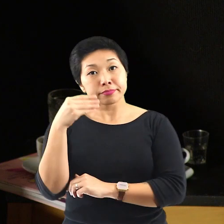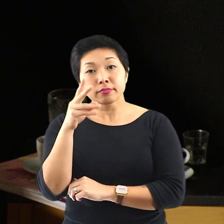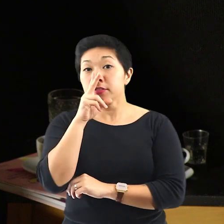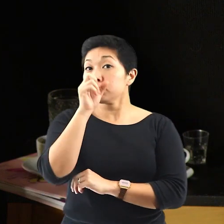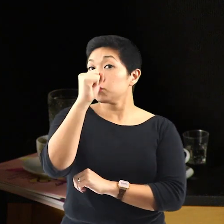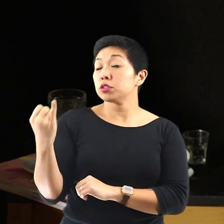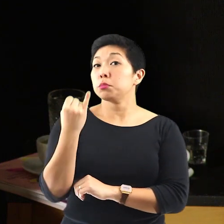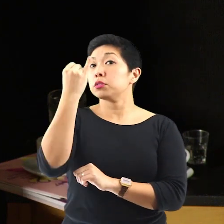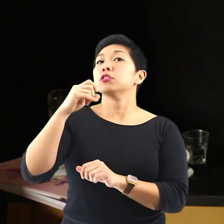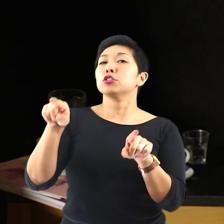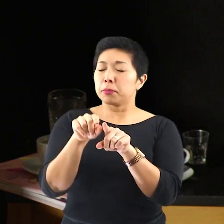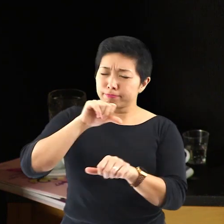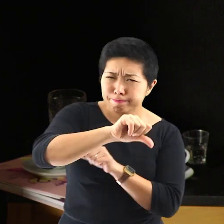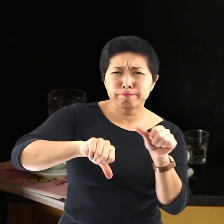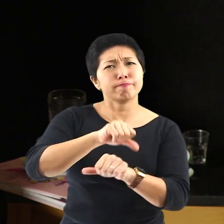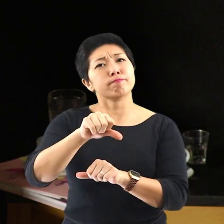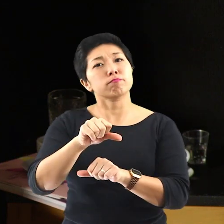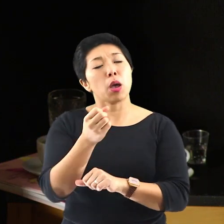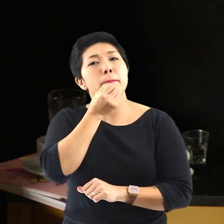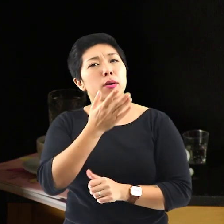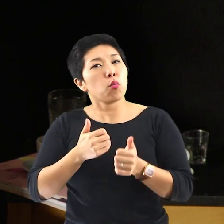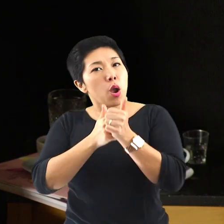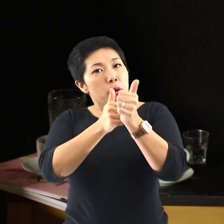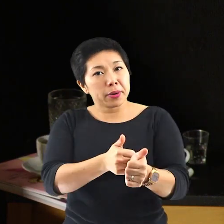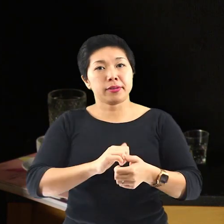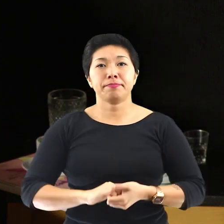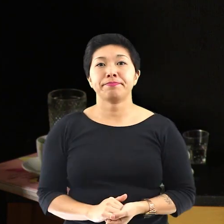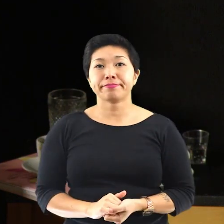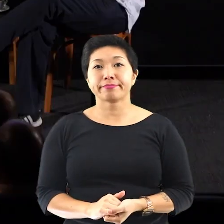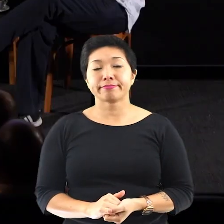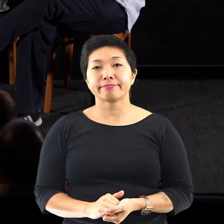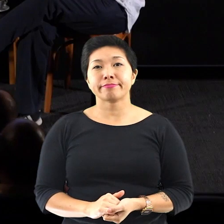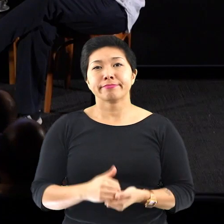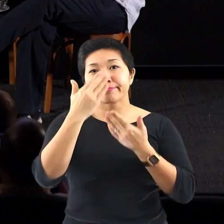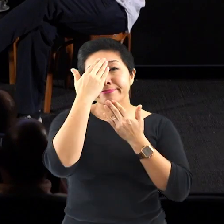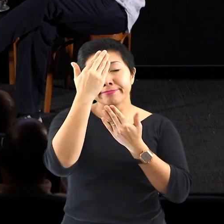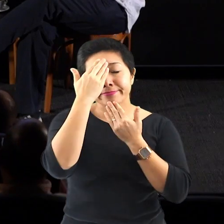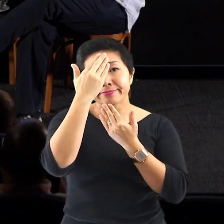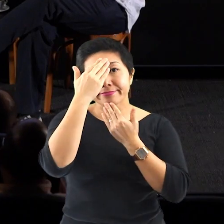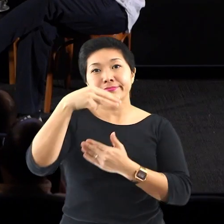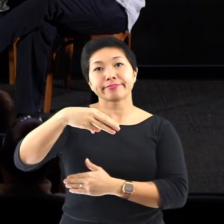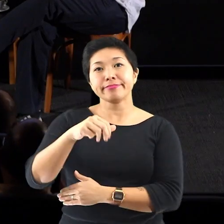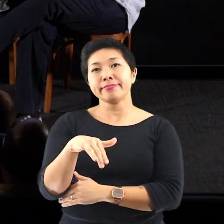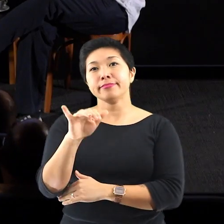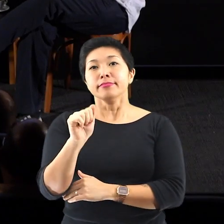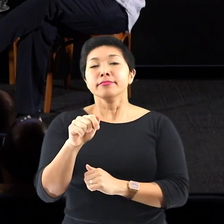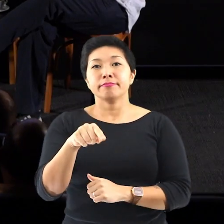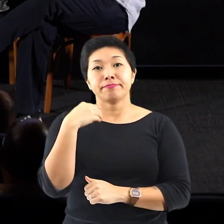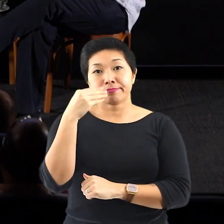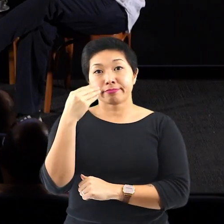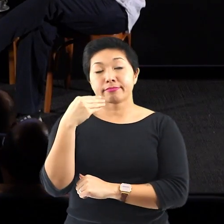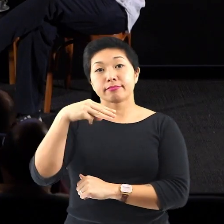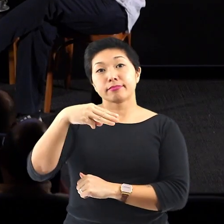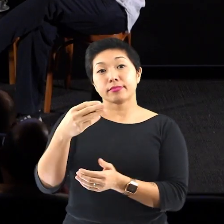importantes e transformadoras que vale a pena serem acompanhados. Muito obrigado, Mônica. Acho que essa experiência das moedas